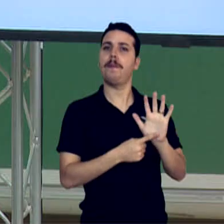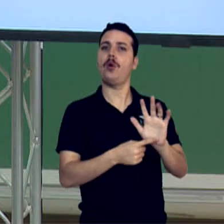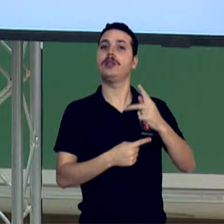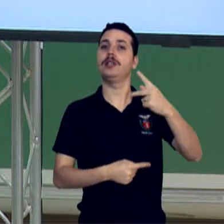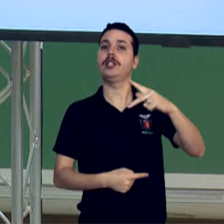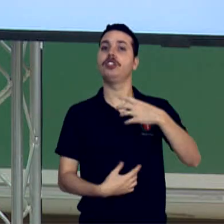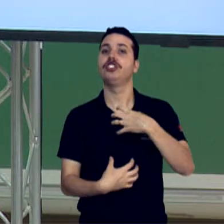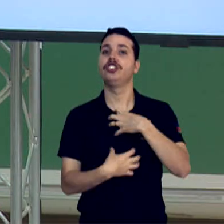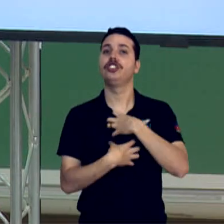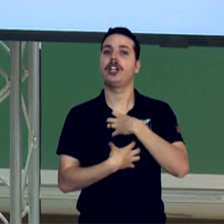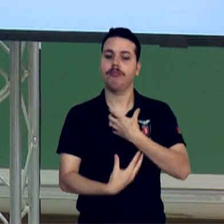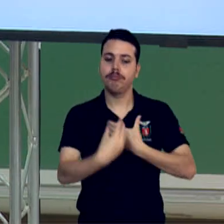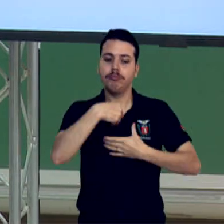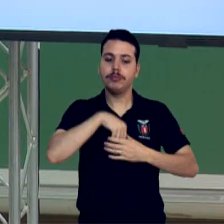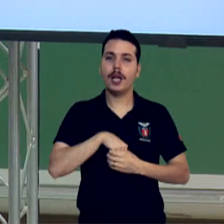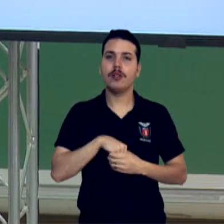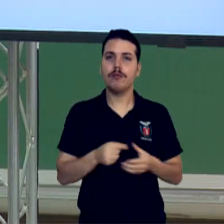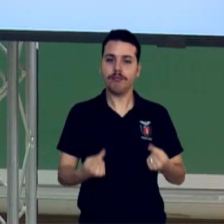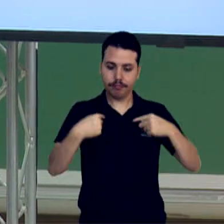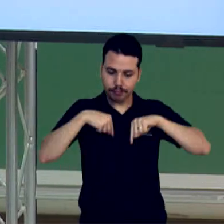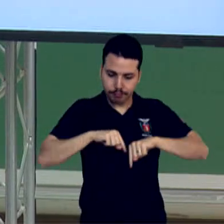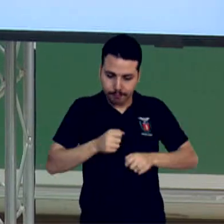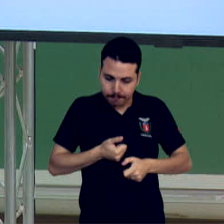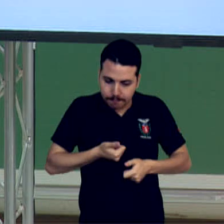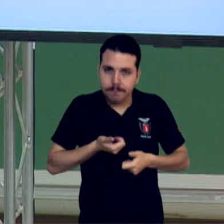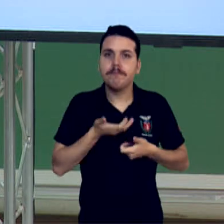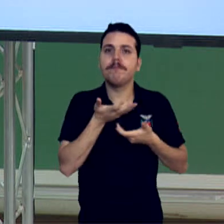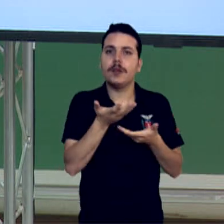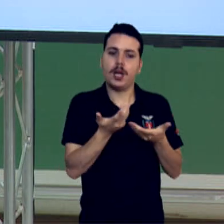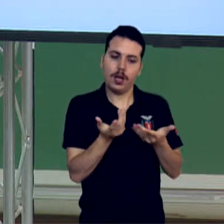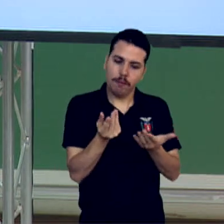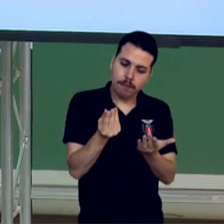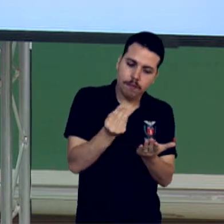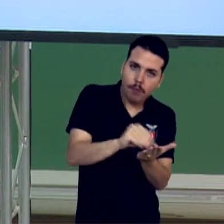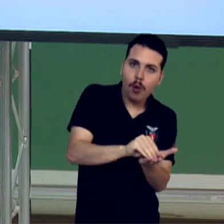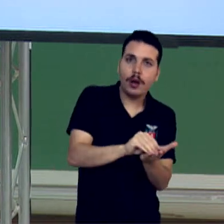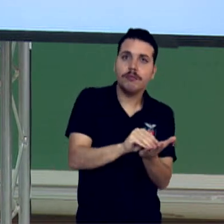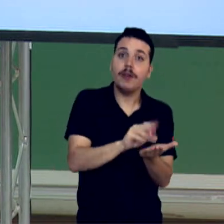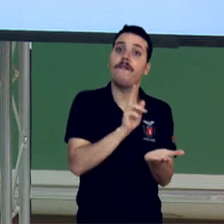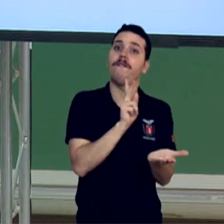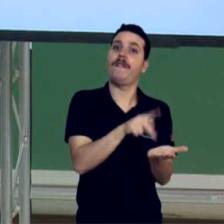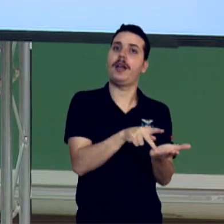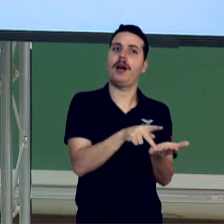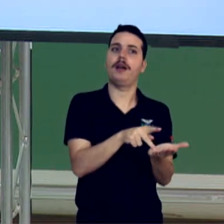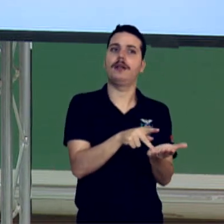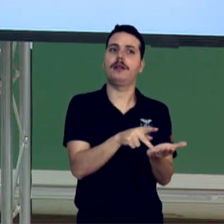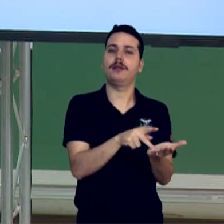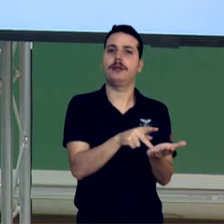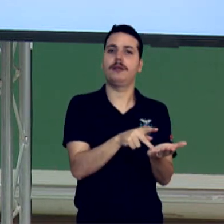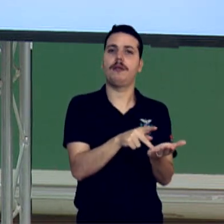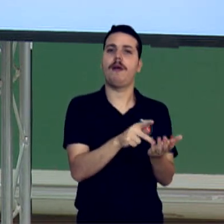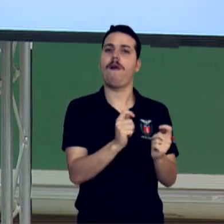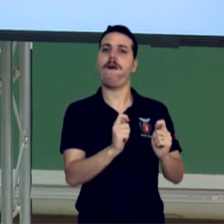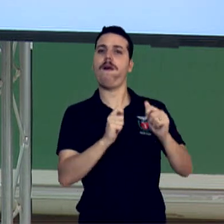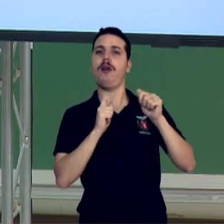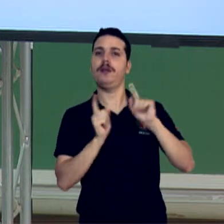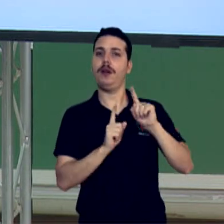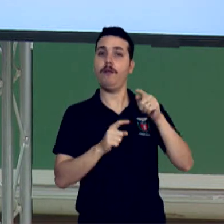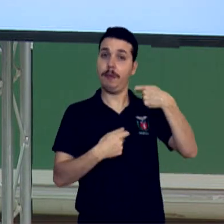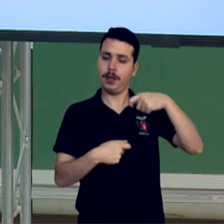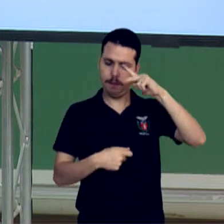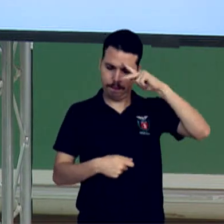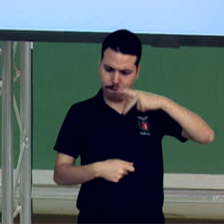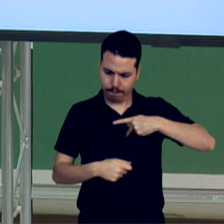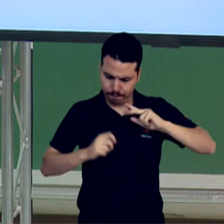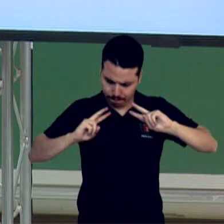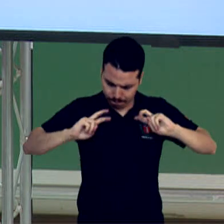Né? E aí é necessário que você se analise, que você faça uma autoanálise, que você tenha autoconhecimento para